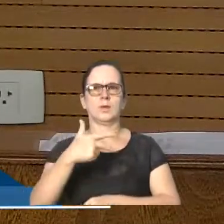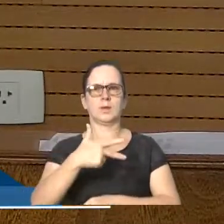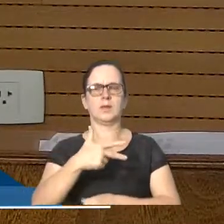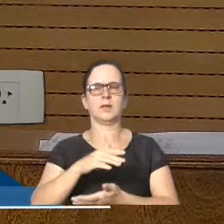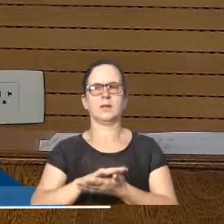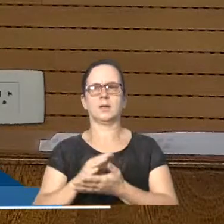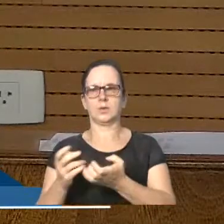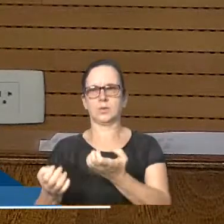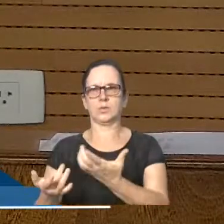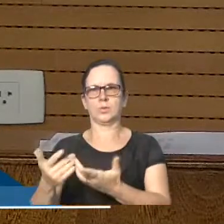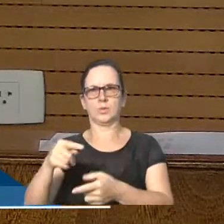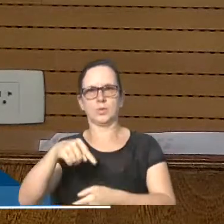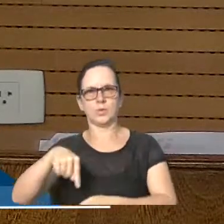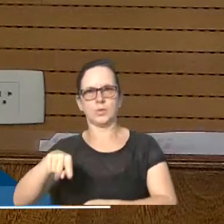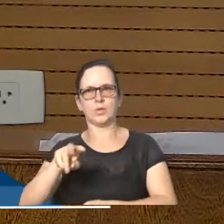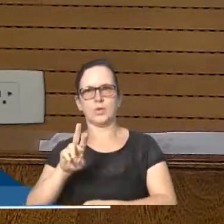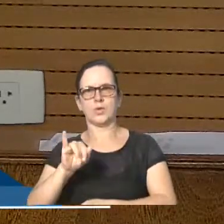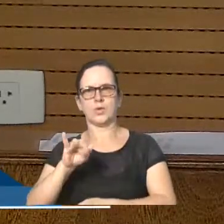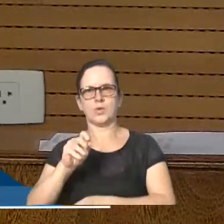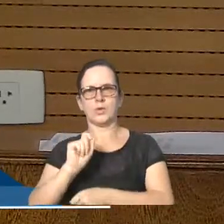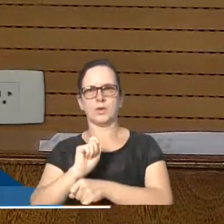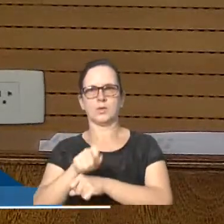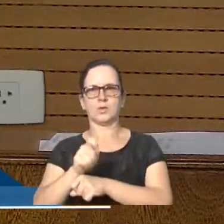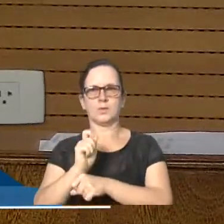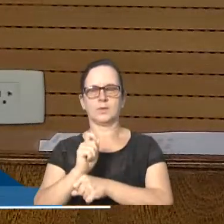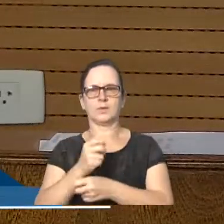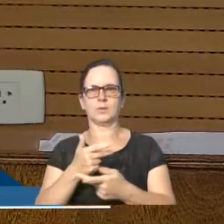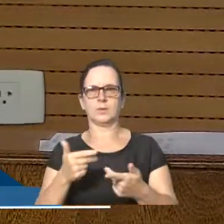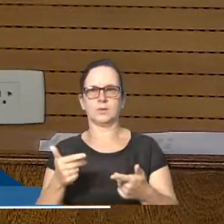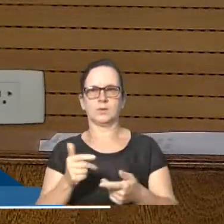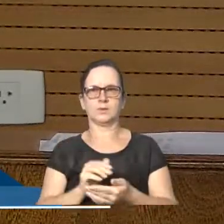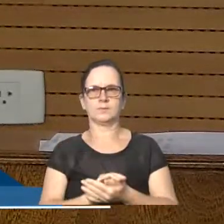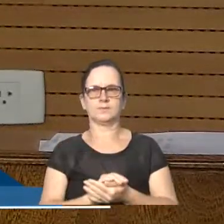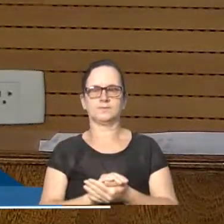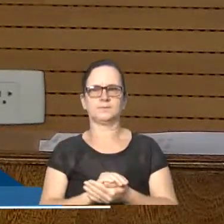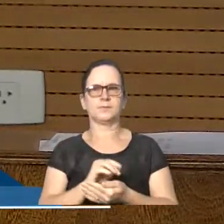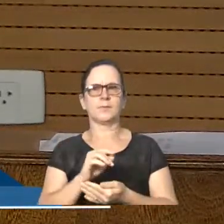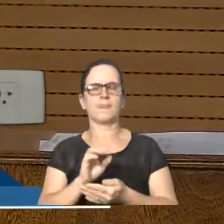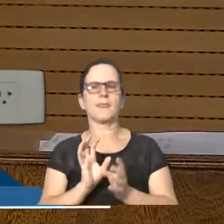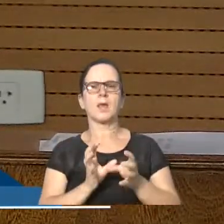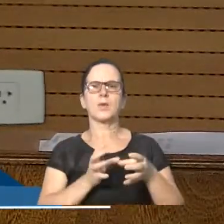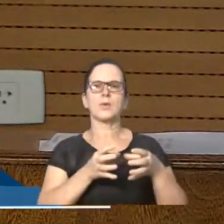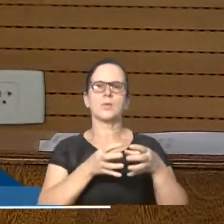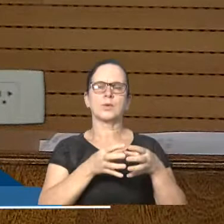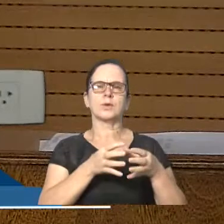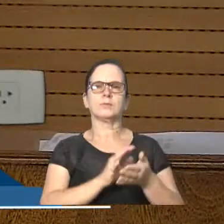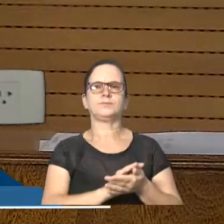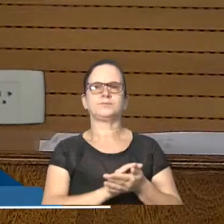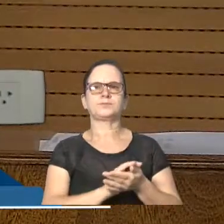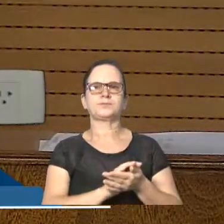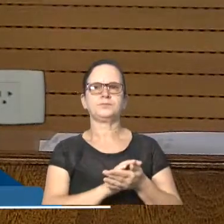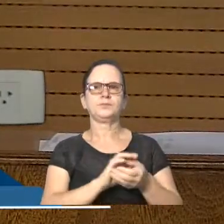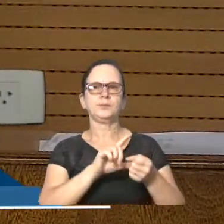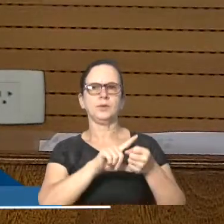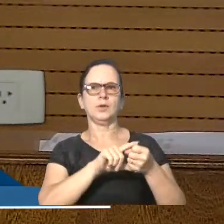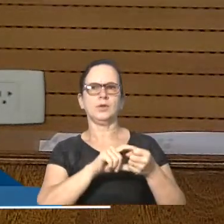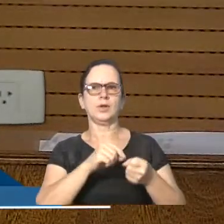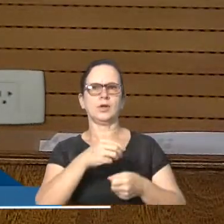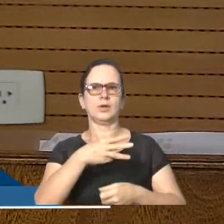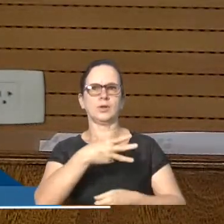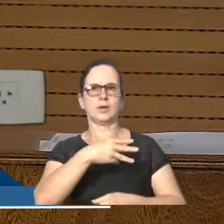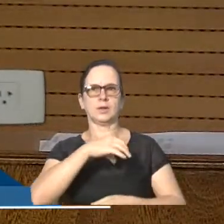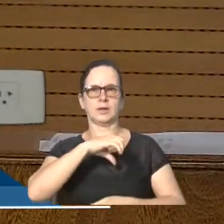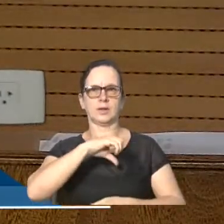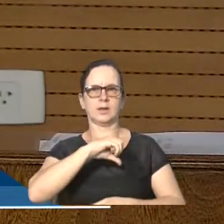na área denominada Vila dos Pescadores e da Outras Providências. Estas comissões, usando a prerrogativa prevista no artigo